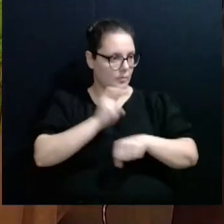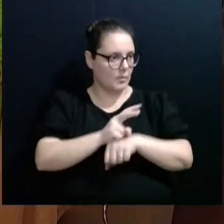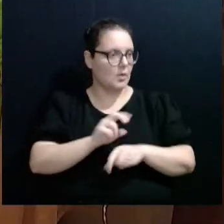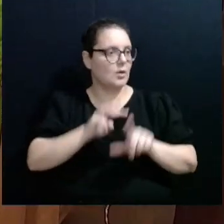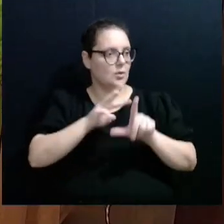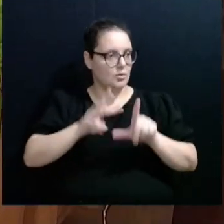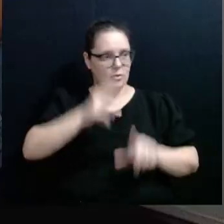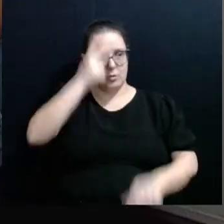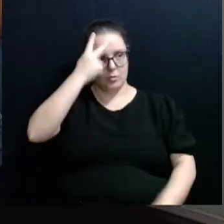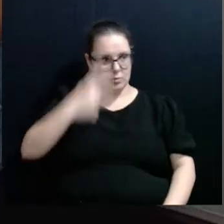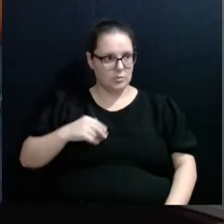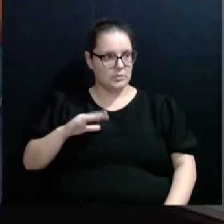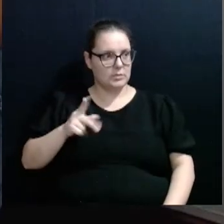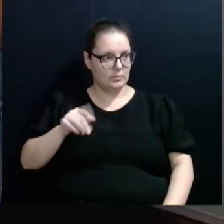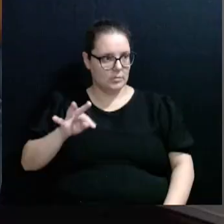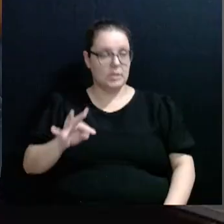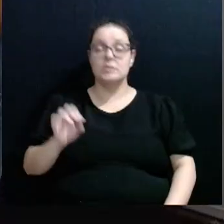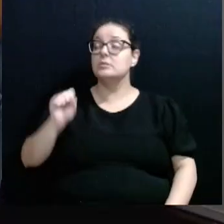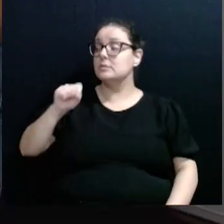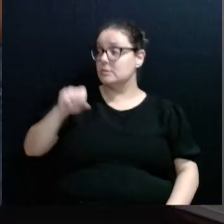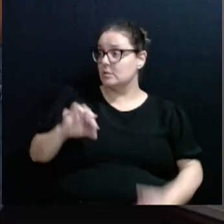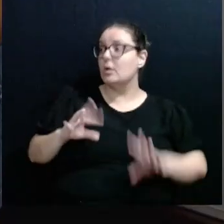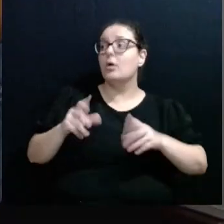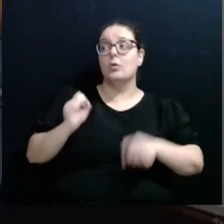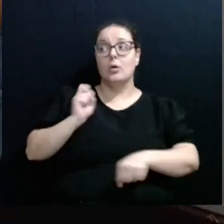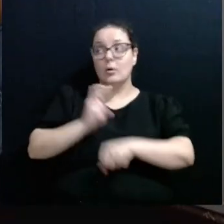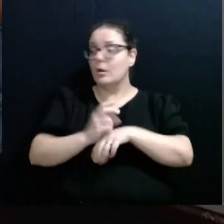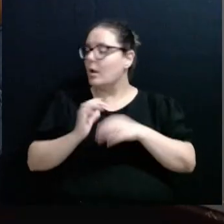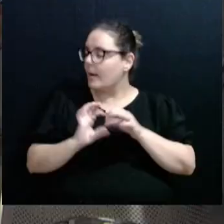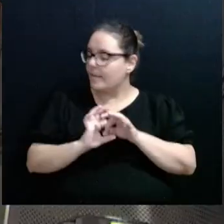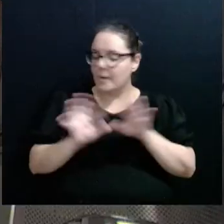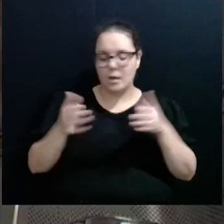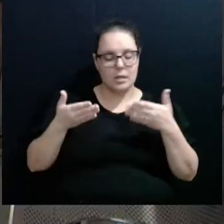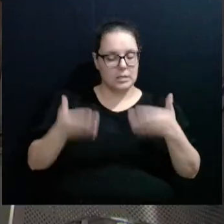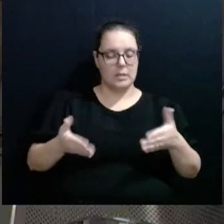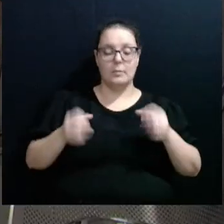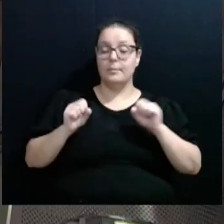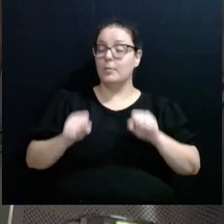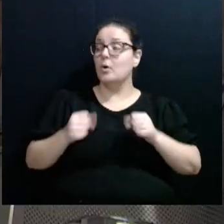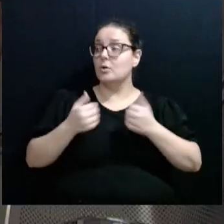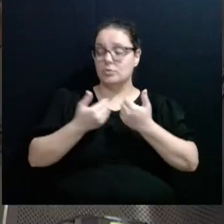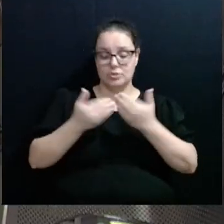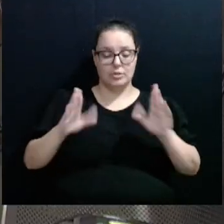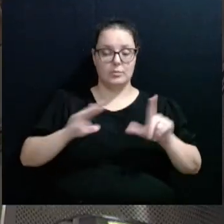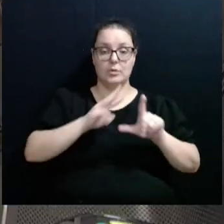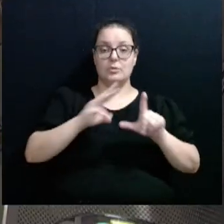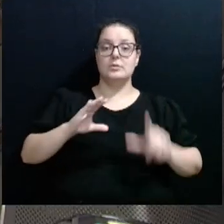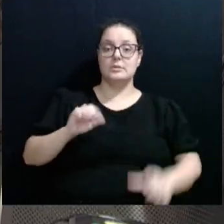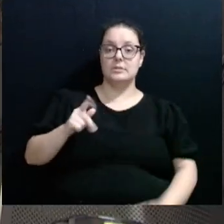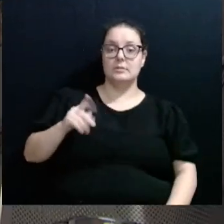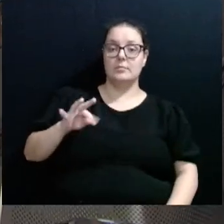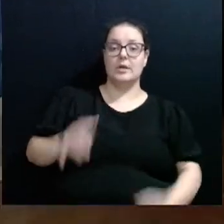CEPAT, né? Sim, todas as vagas disponíveis lá, você pode já abrir aí o site do CEPAT,